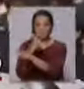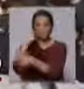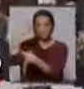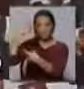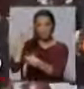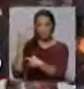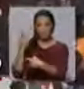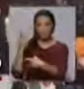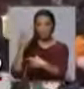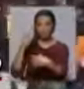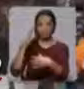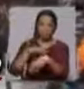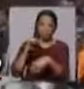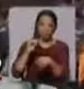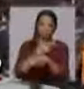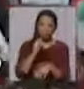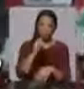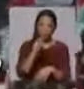forças do estado islâmico